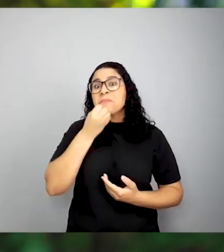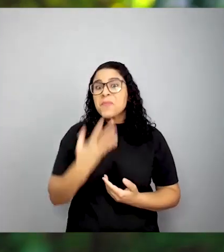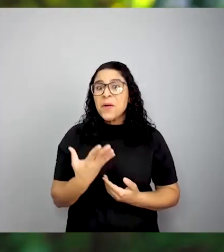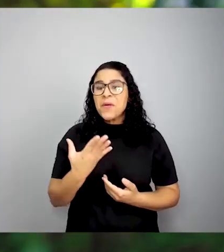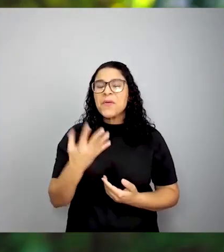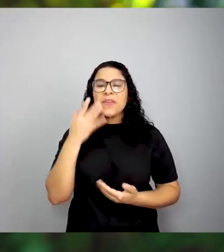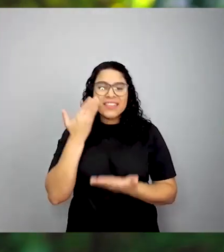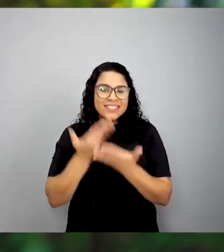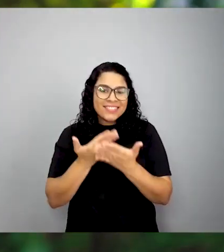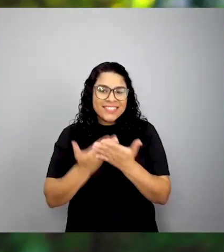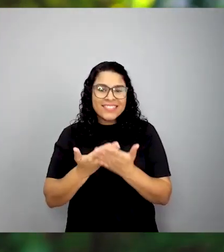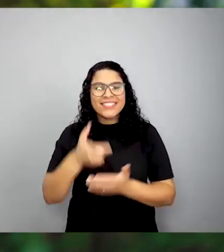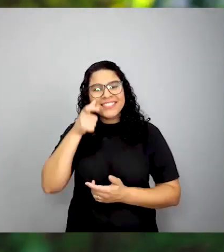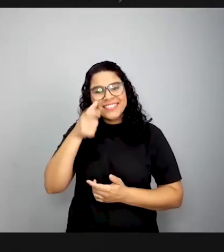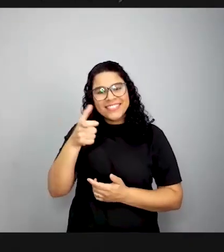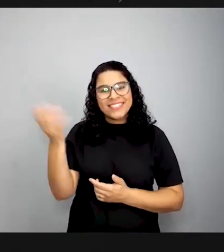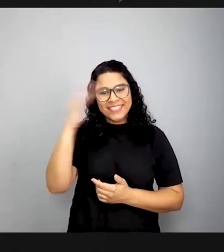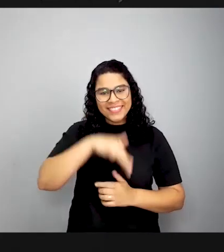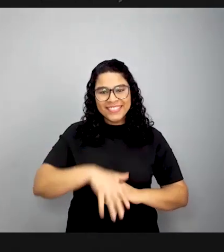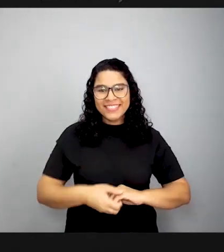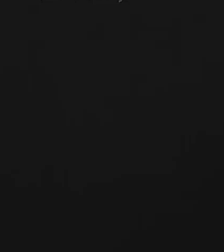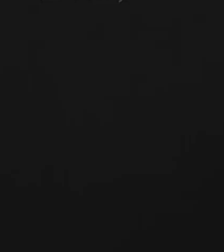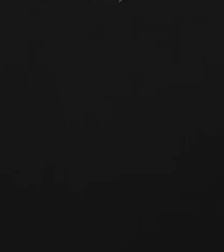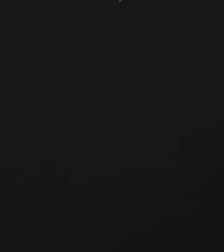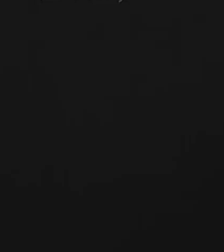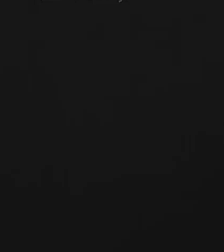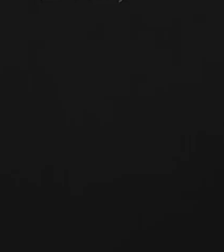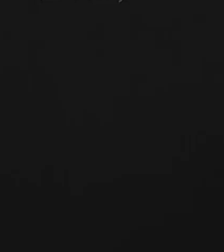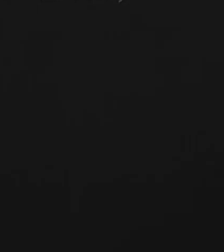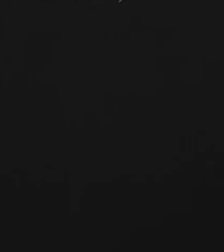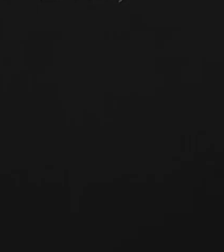pena conferir essa aula. Vamos lá?